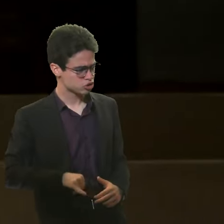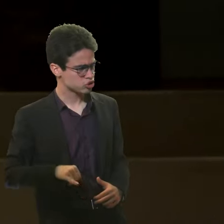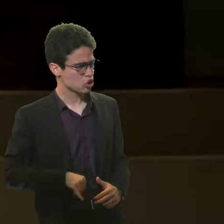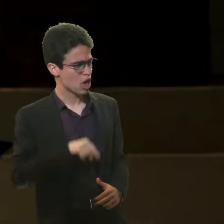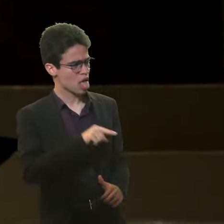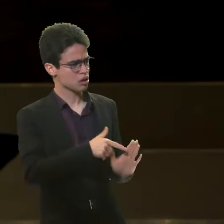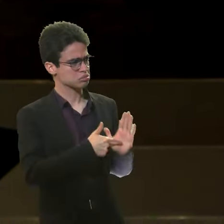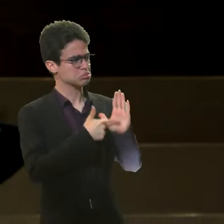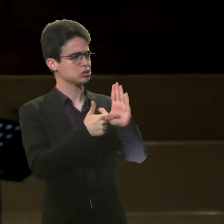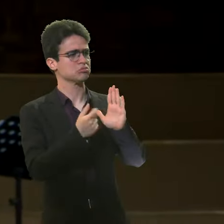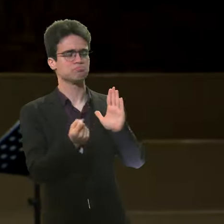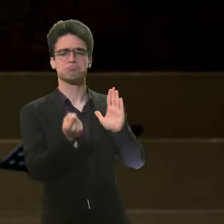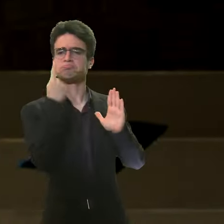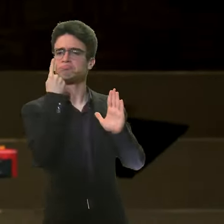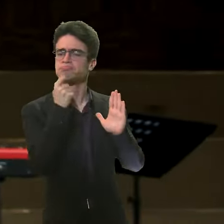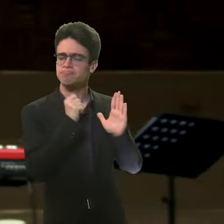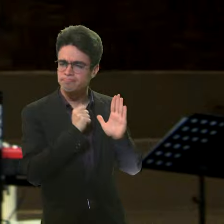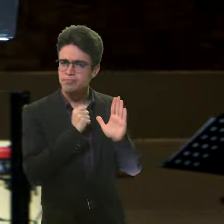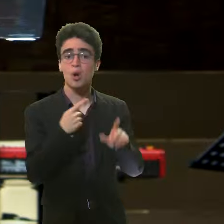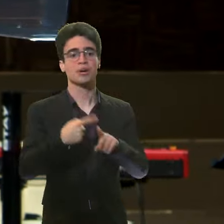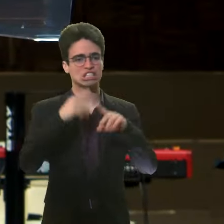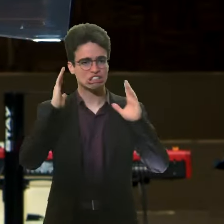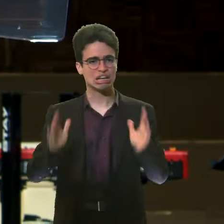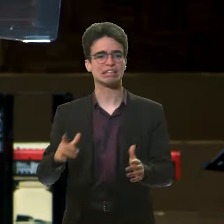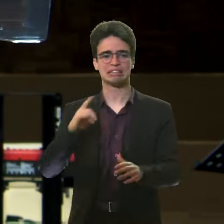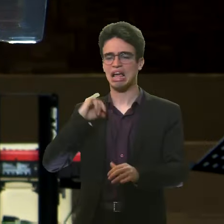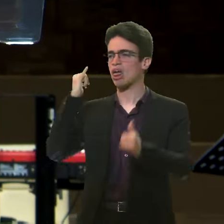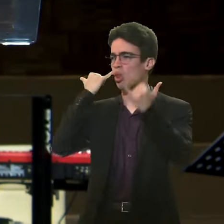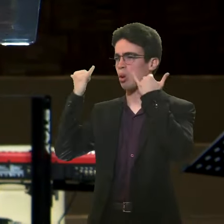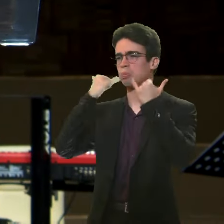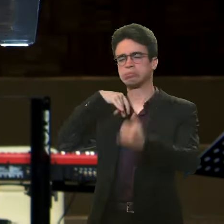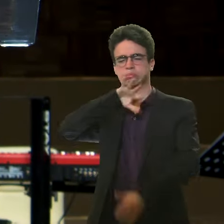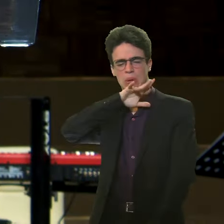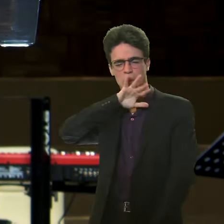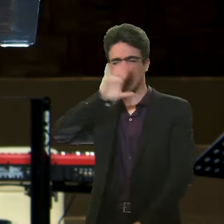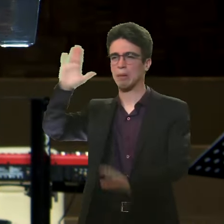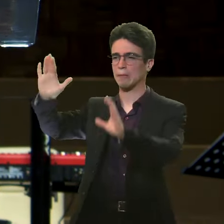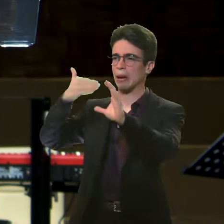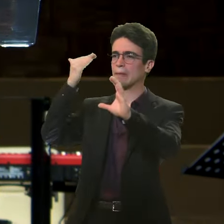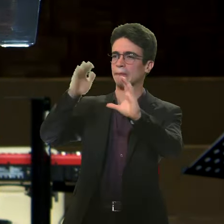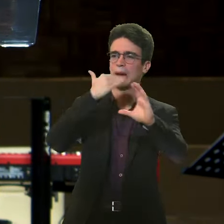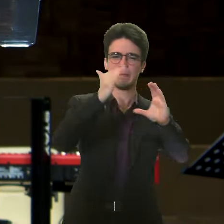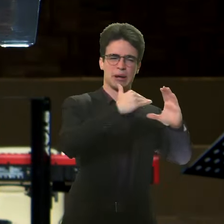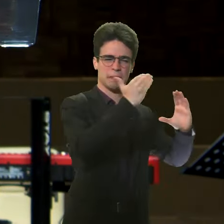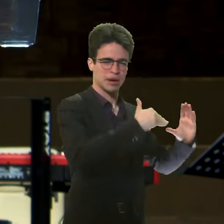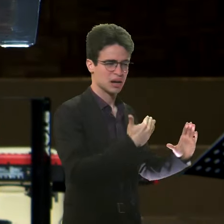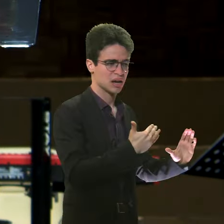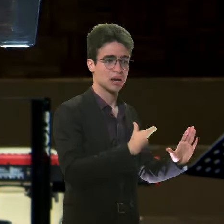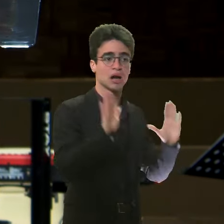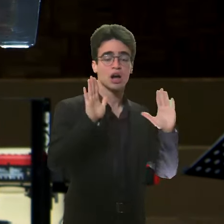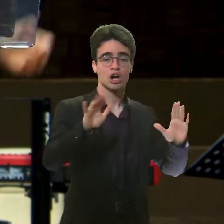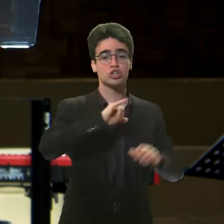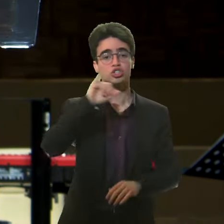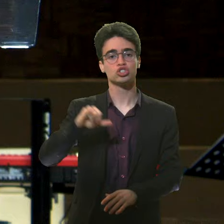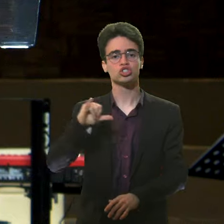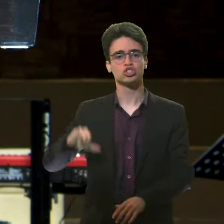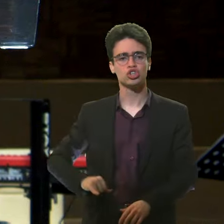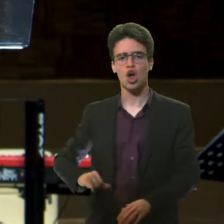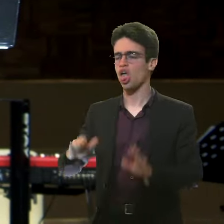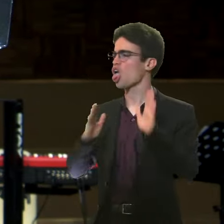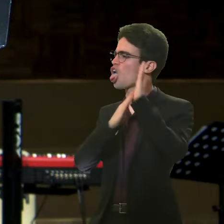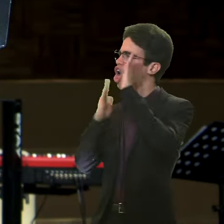de sofrer tanto, de receber essas notícias, ele consegue declarar isso aqui que acabamos de ler. Mas a história